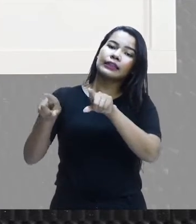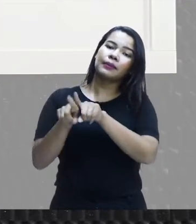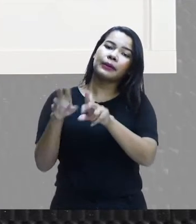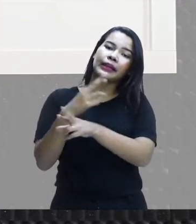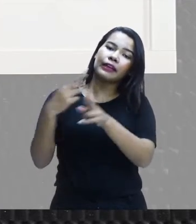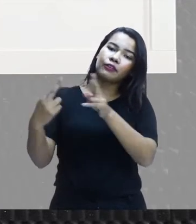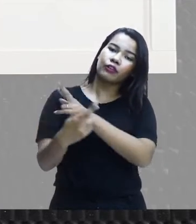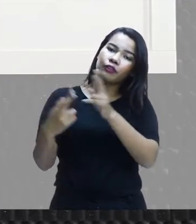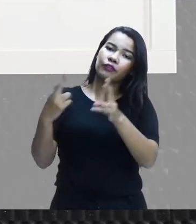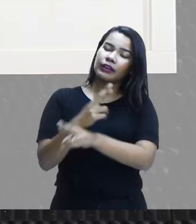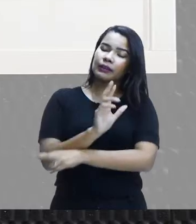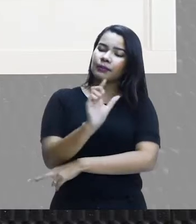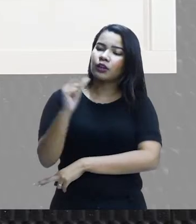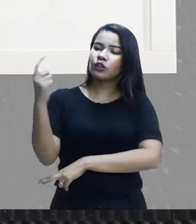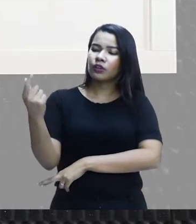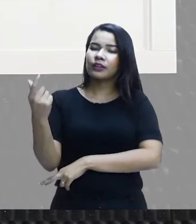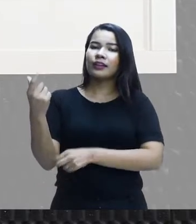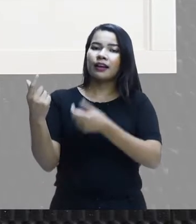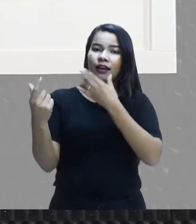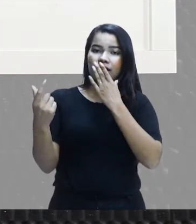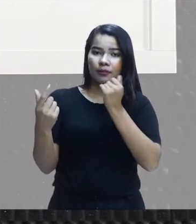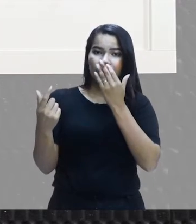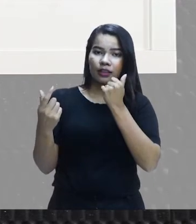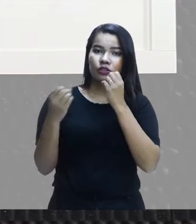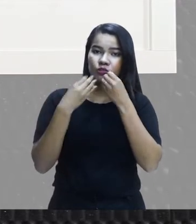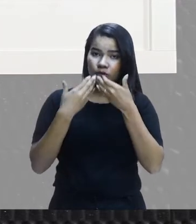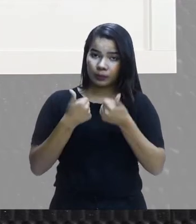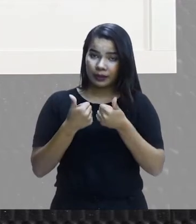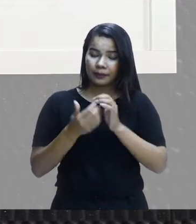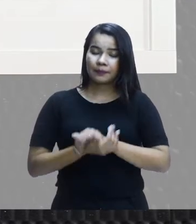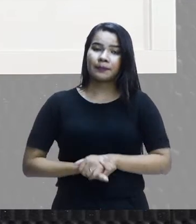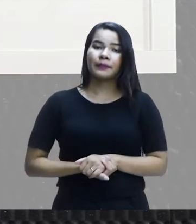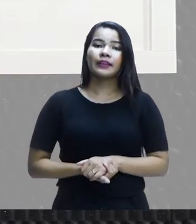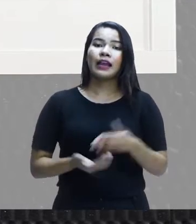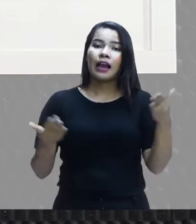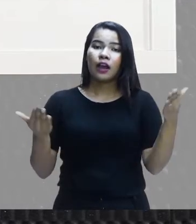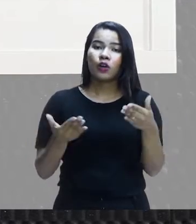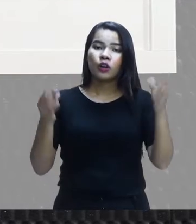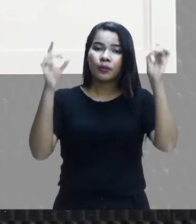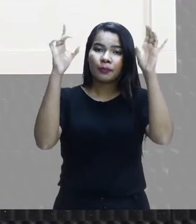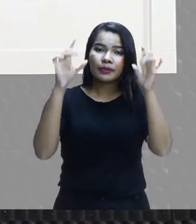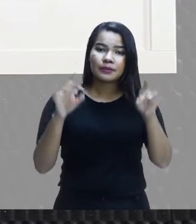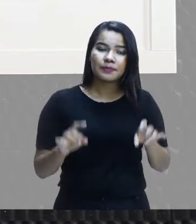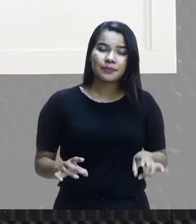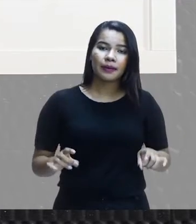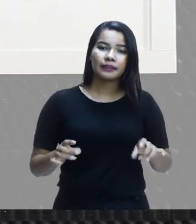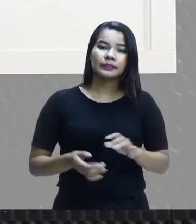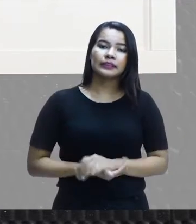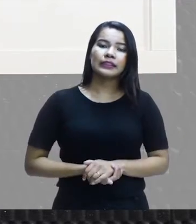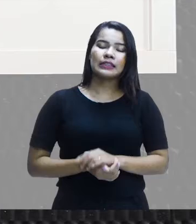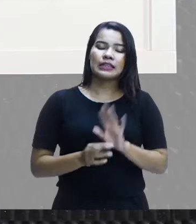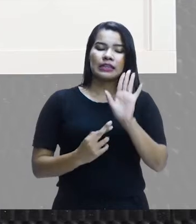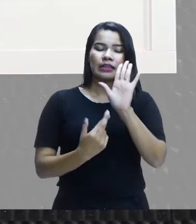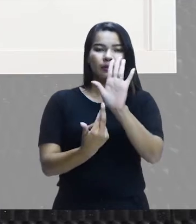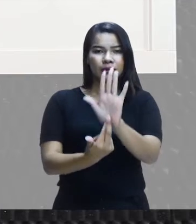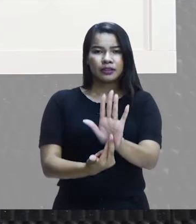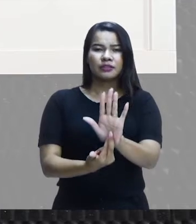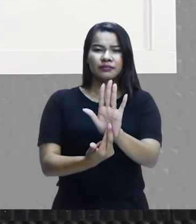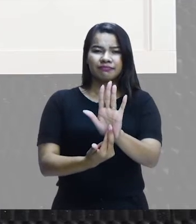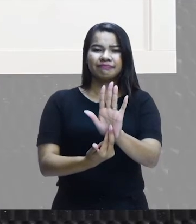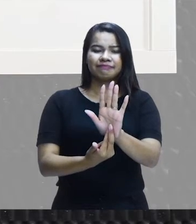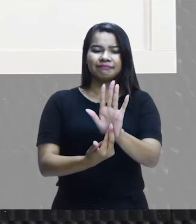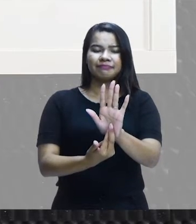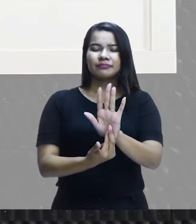envolver as partículas alimentares. Tudo bem até aqui? Agora, um dos principais agentes representado, tá ok, pelo